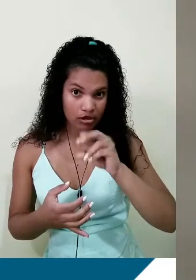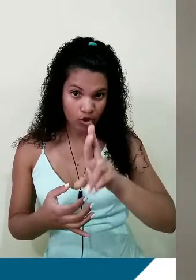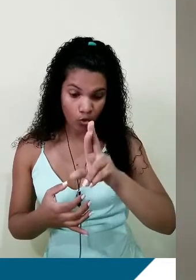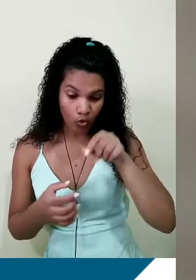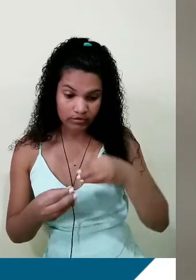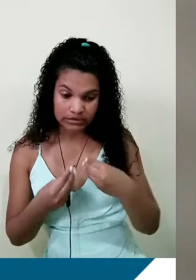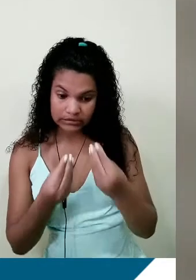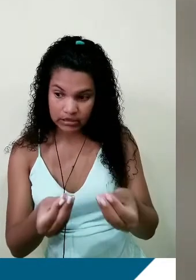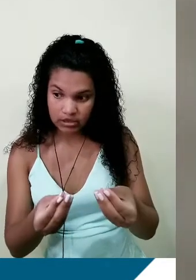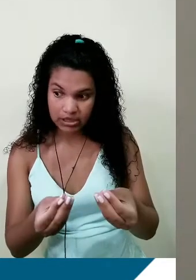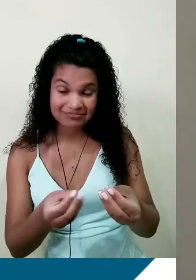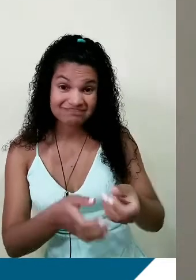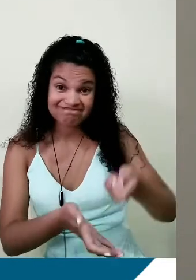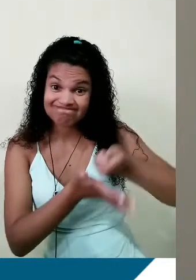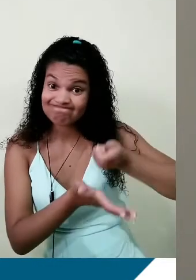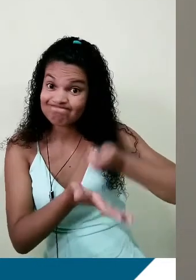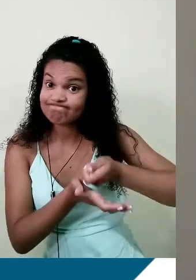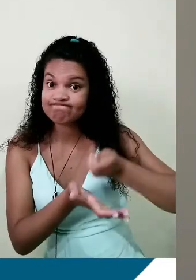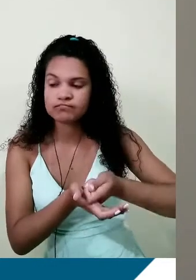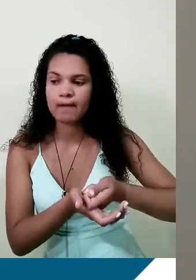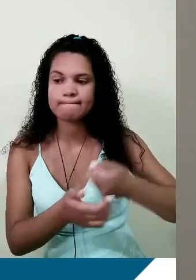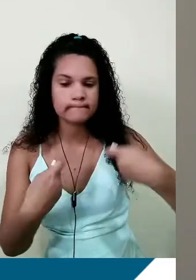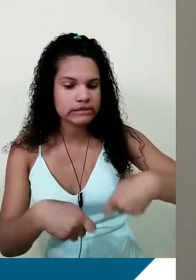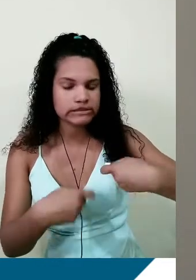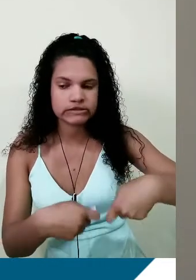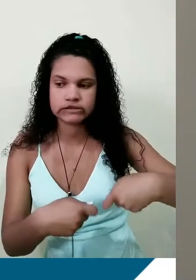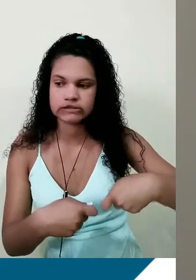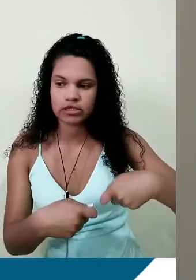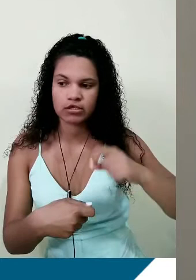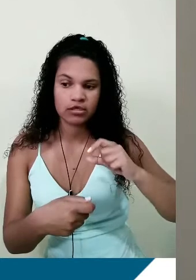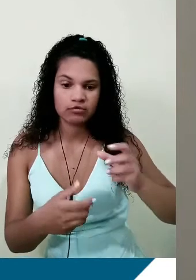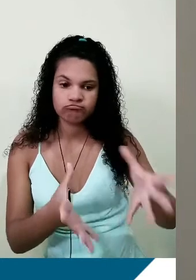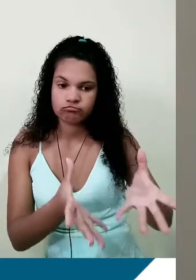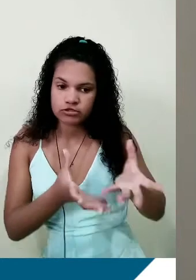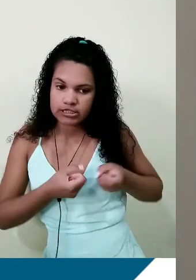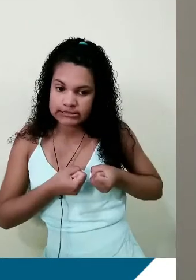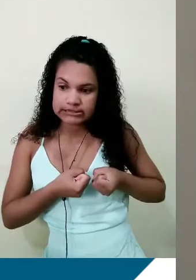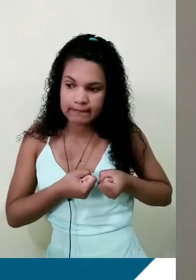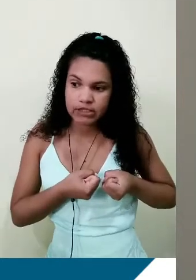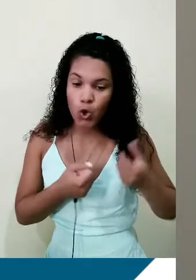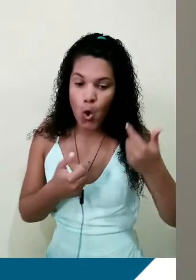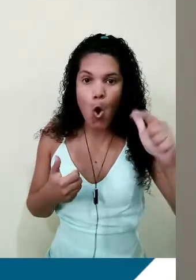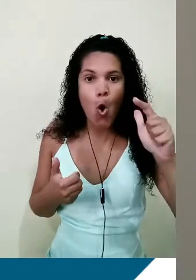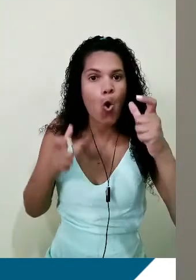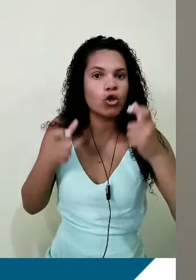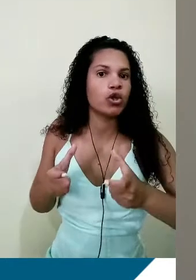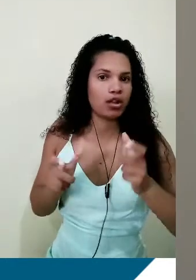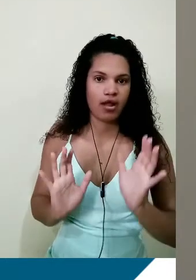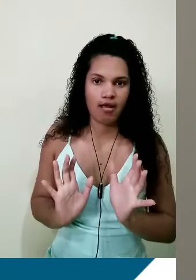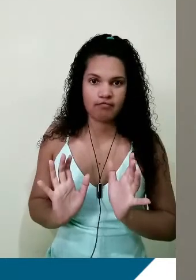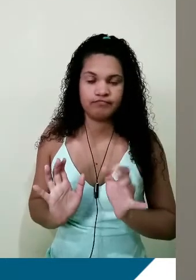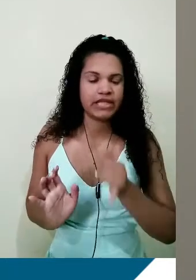necessariamente vai ser recebida por outro corpo. Então, a soma